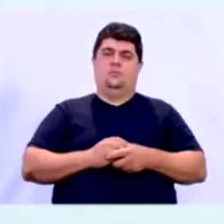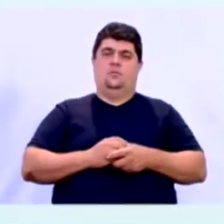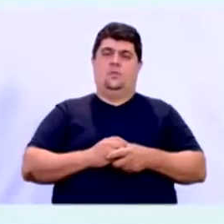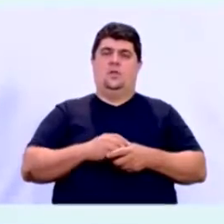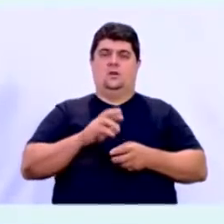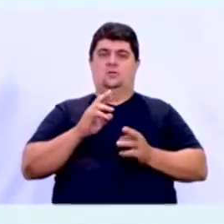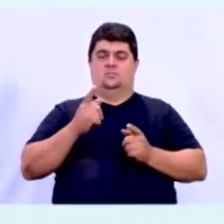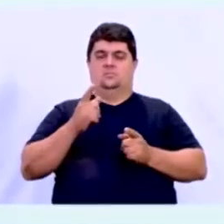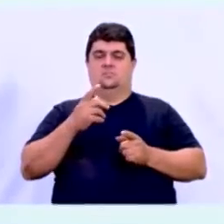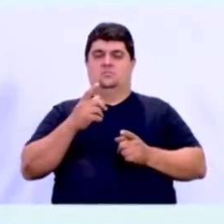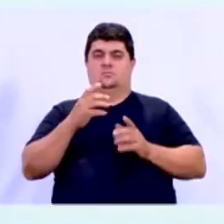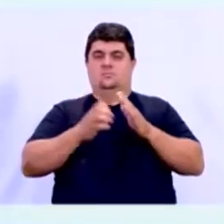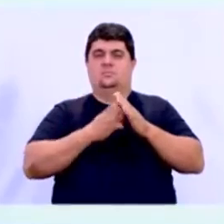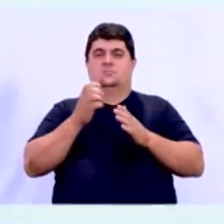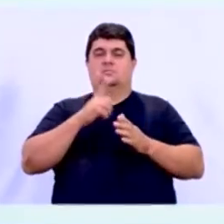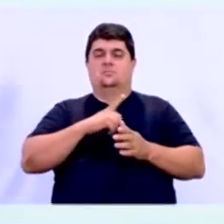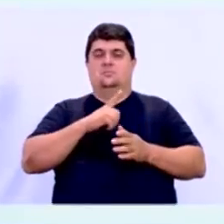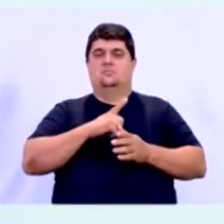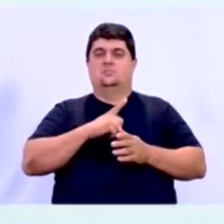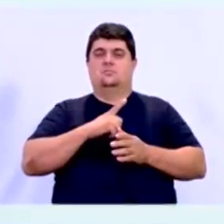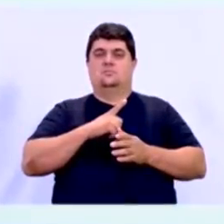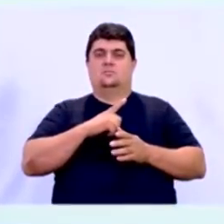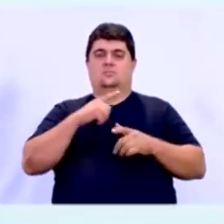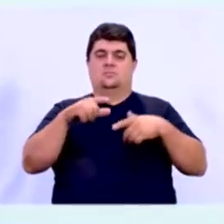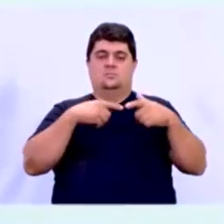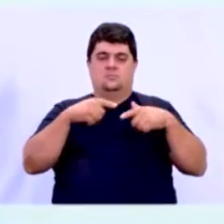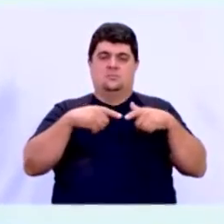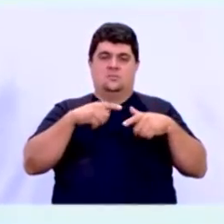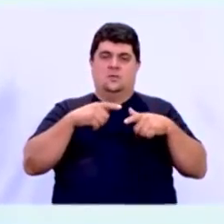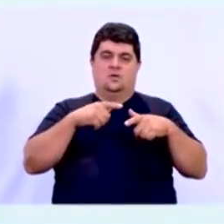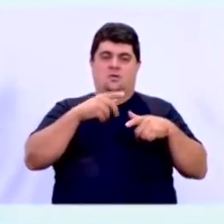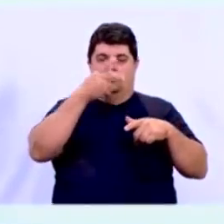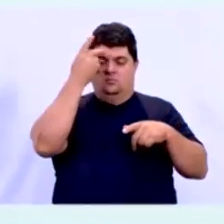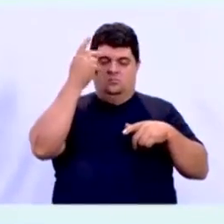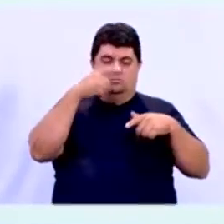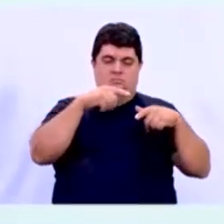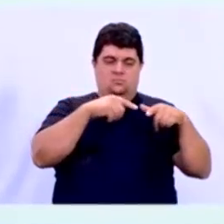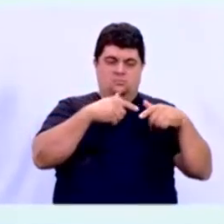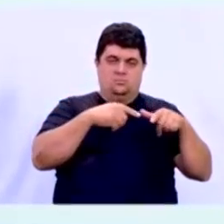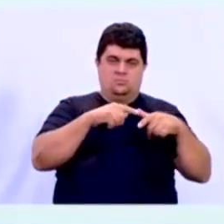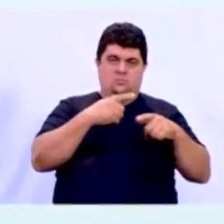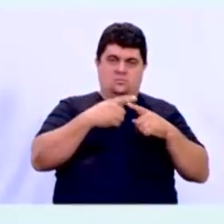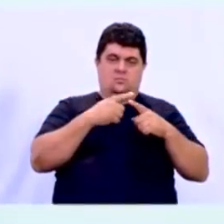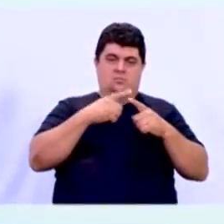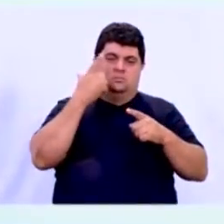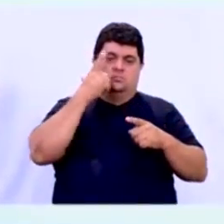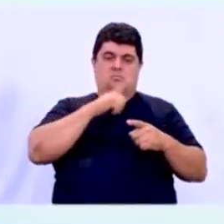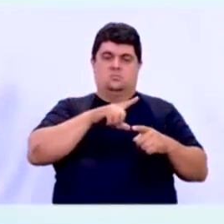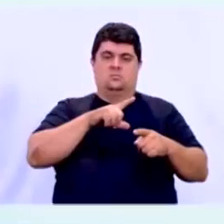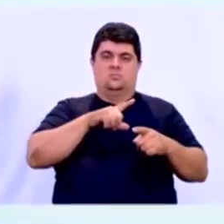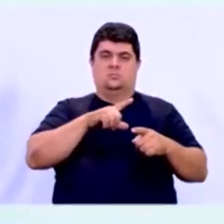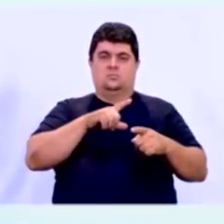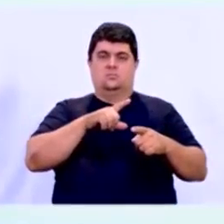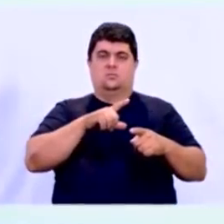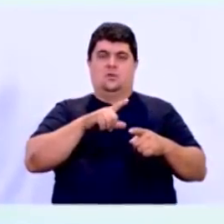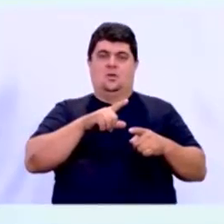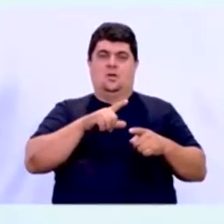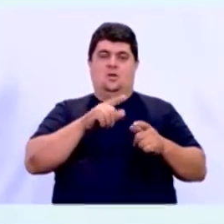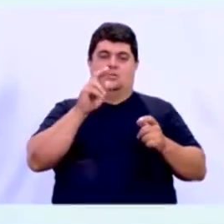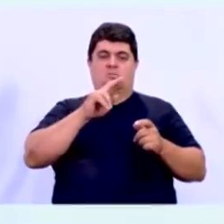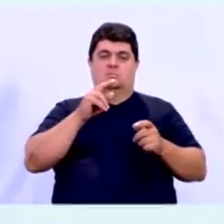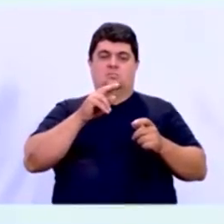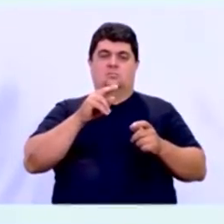da empresa, né, essa questão de trabalhar também a mão de obra para que ela consiga atender de forma satisfatória, porque a gente